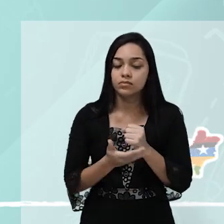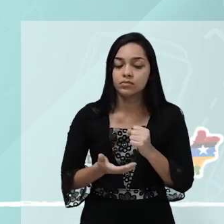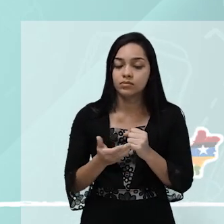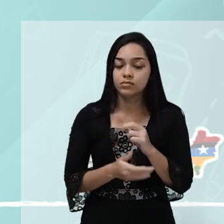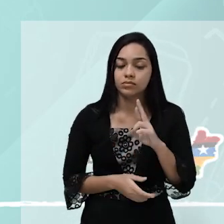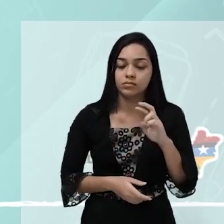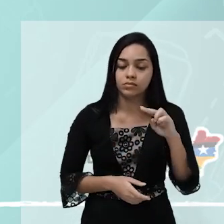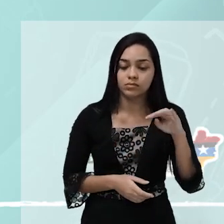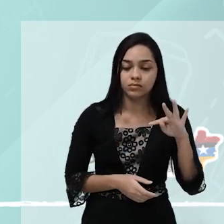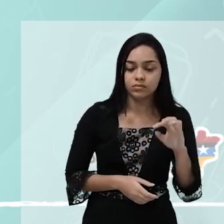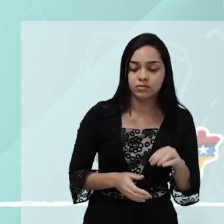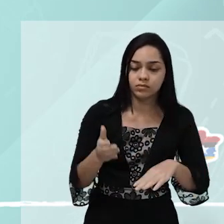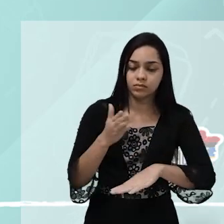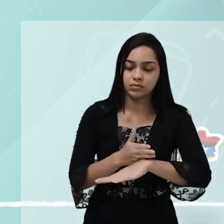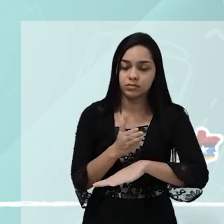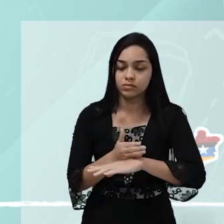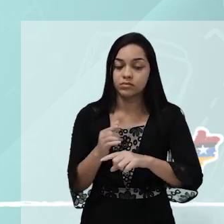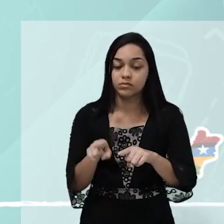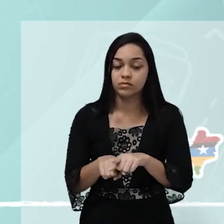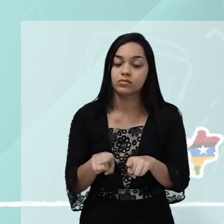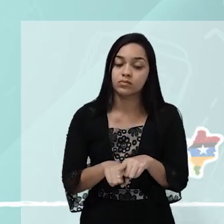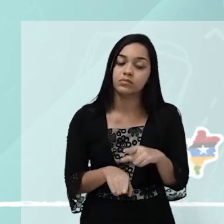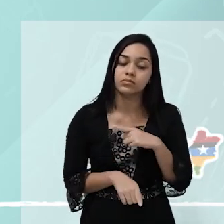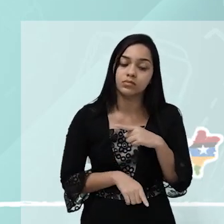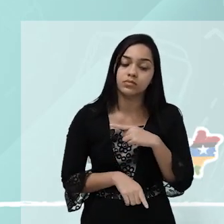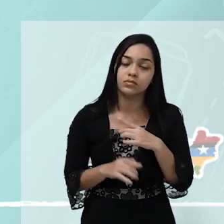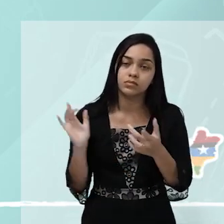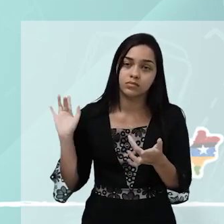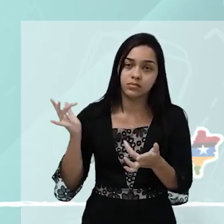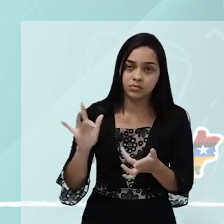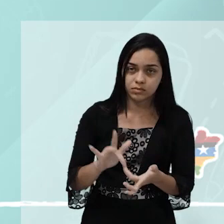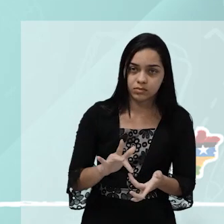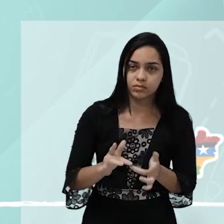um renascimento da Idade Média e, por conseguinte,